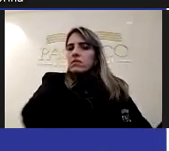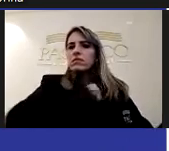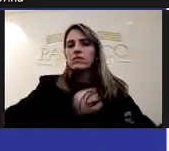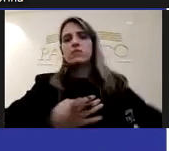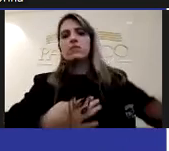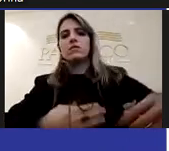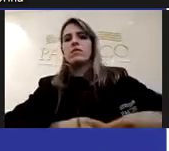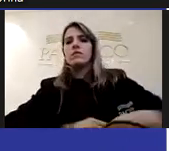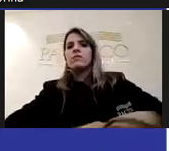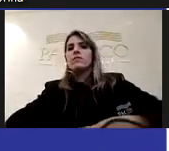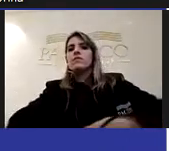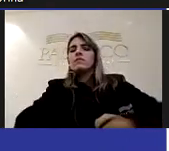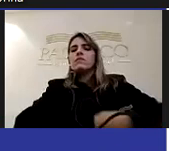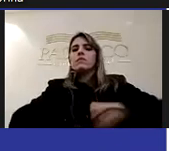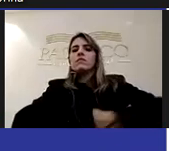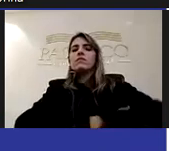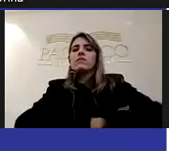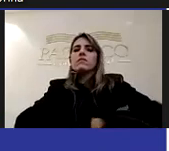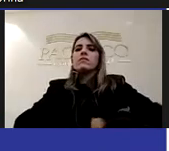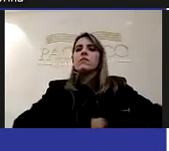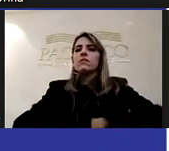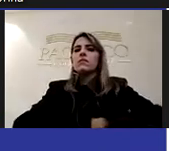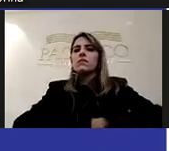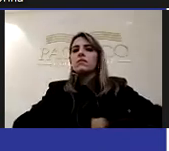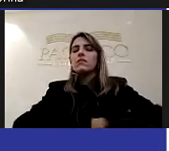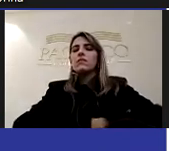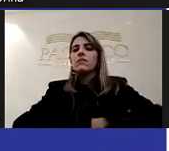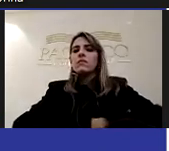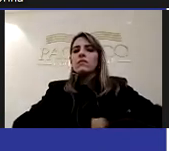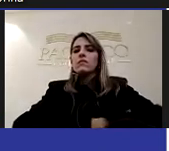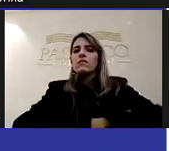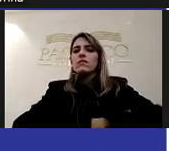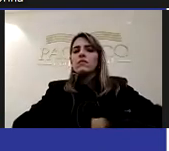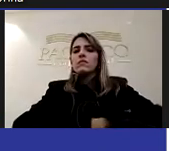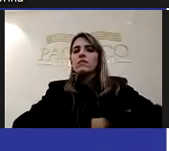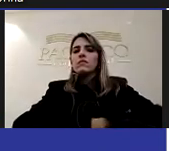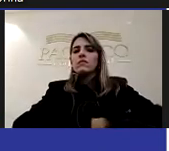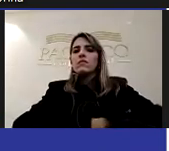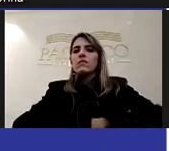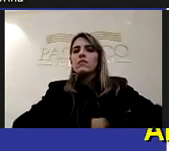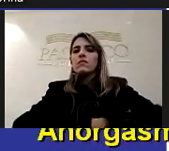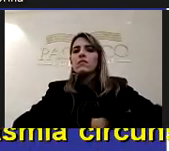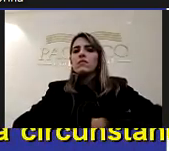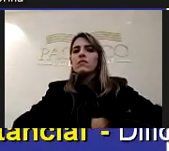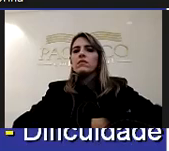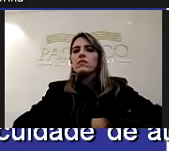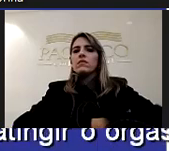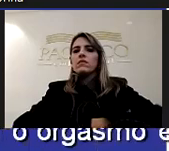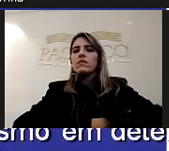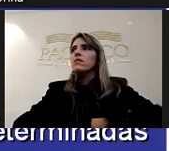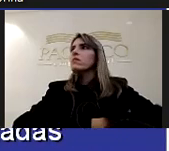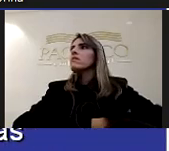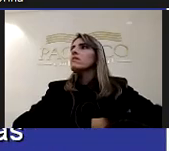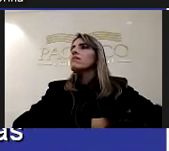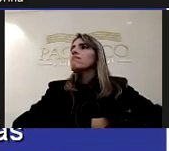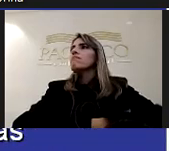é esta em sua resposta orgástica. É lenta na sua resposta orgástica, bem lenta.